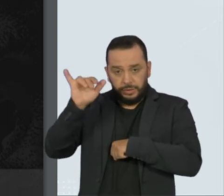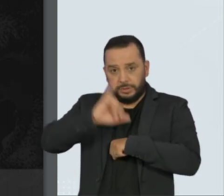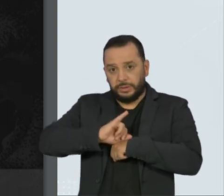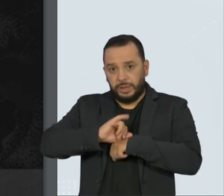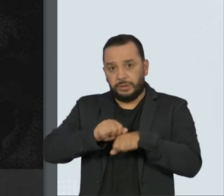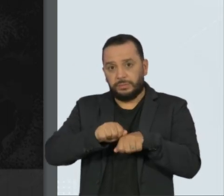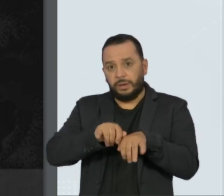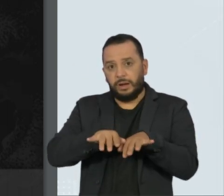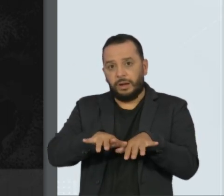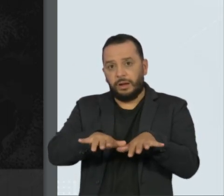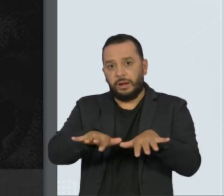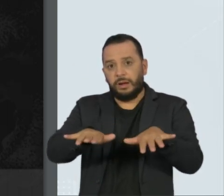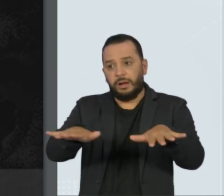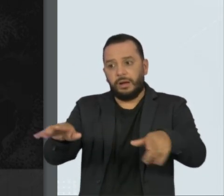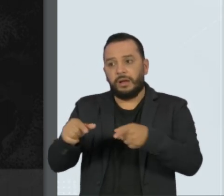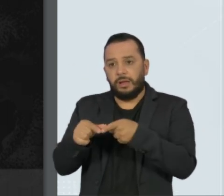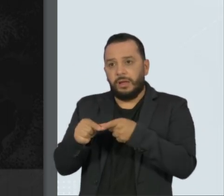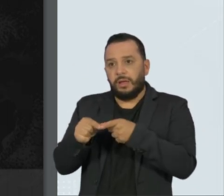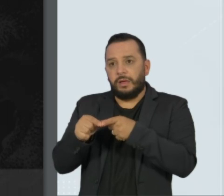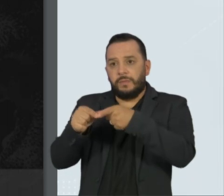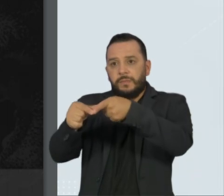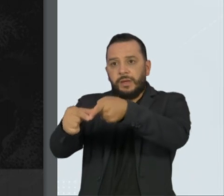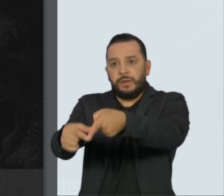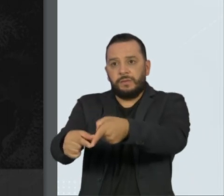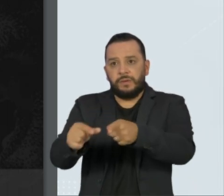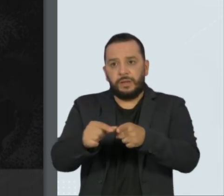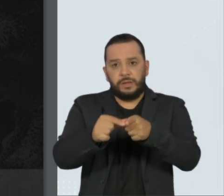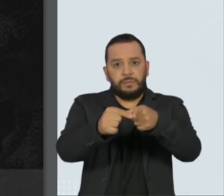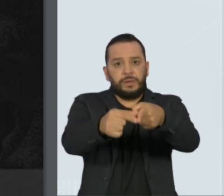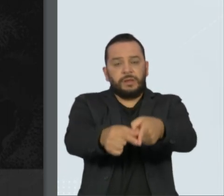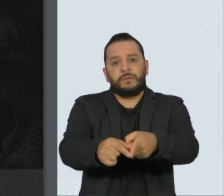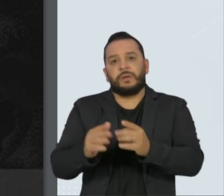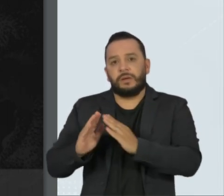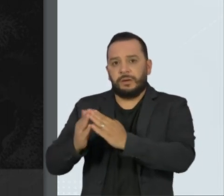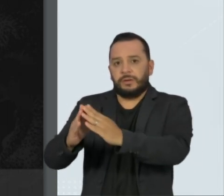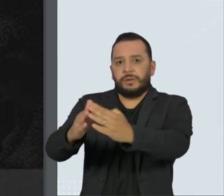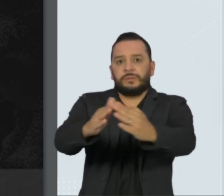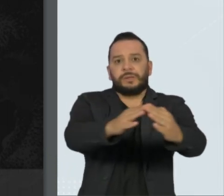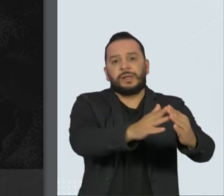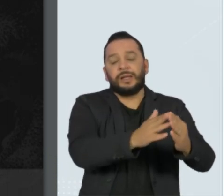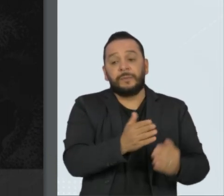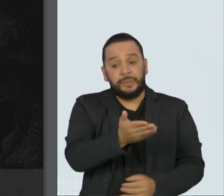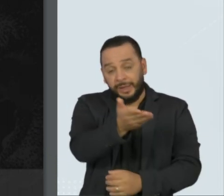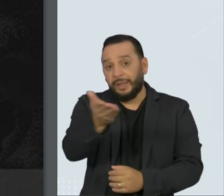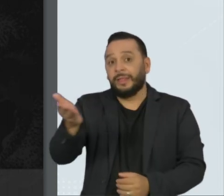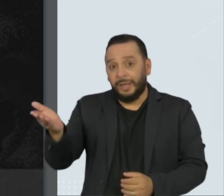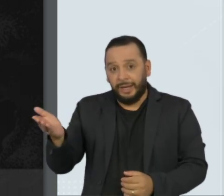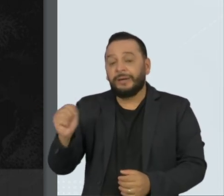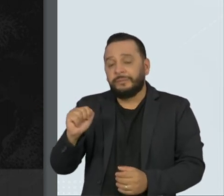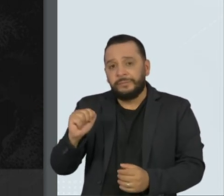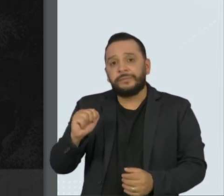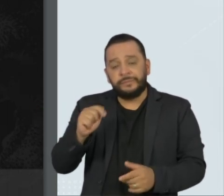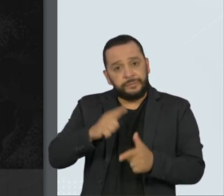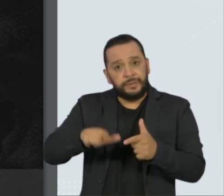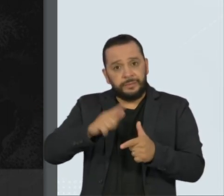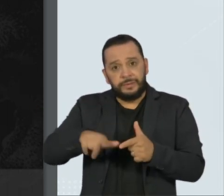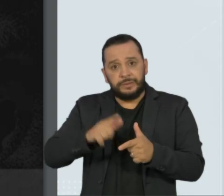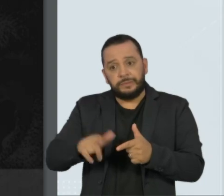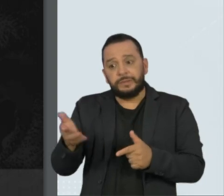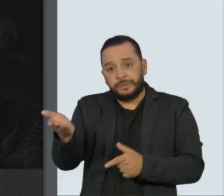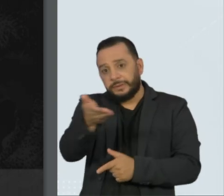região periférica e atingiu as comunidades mais vulneráveis. E é lá onde é o problema. Próximo.